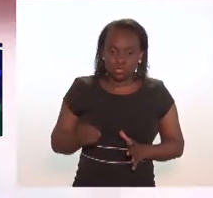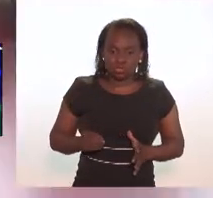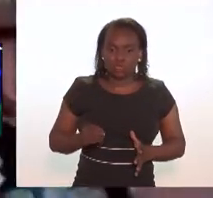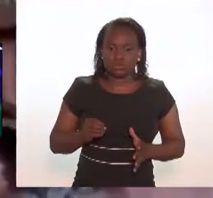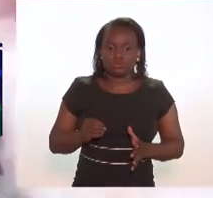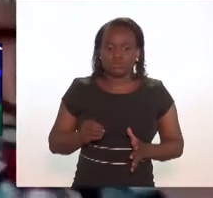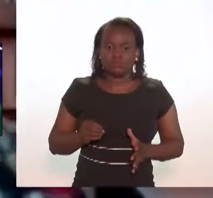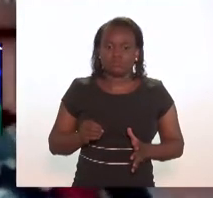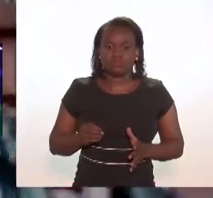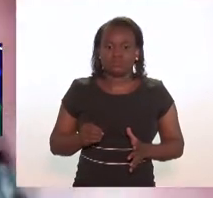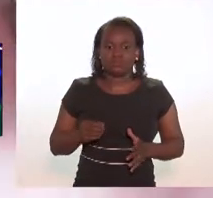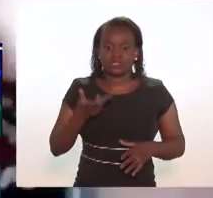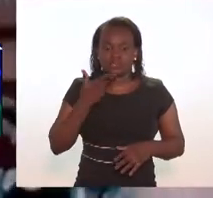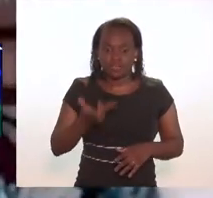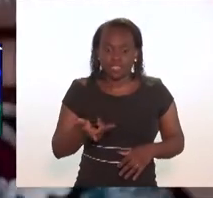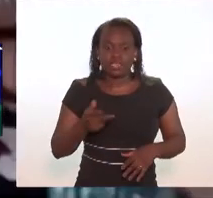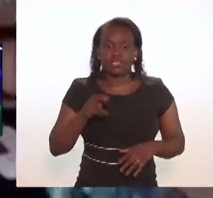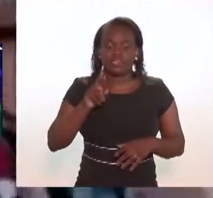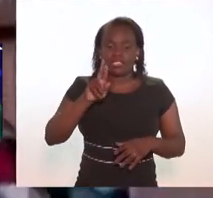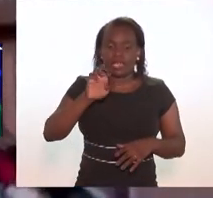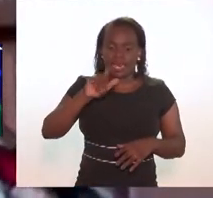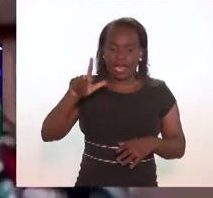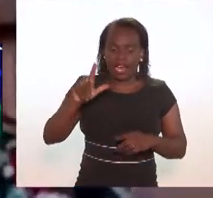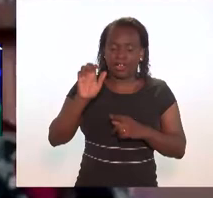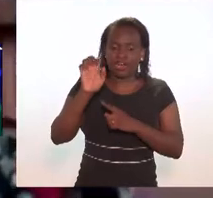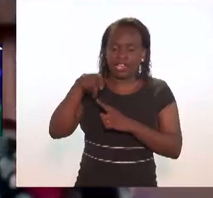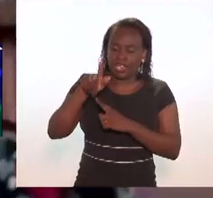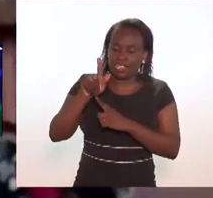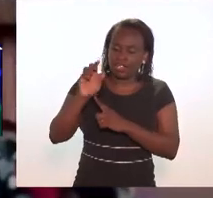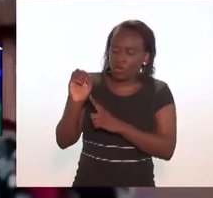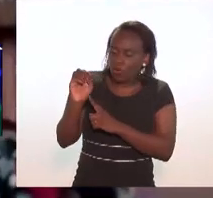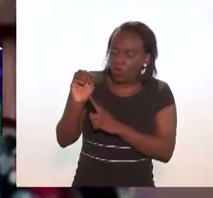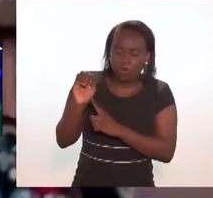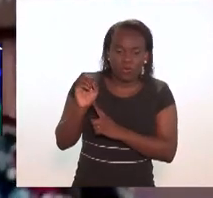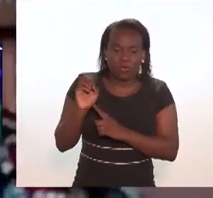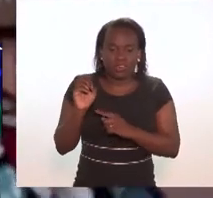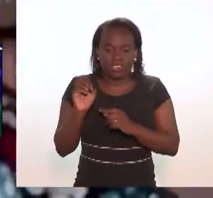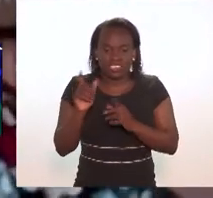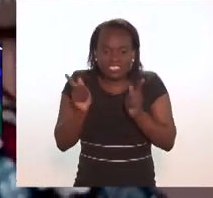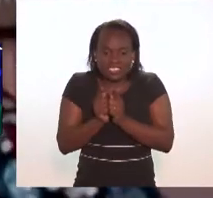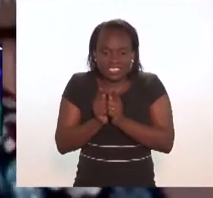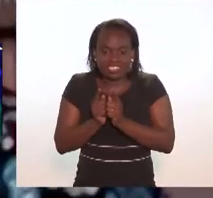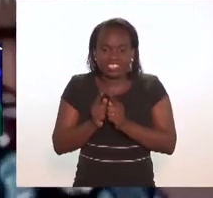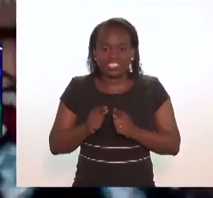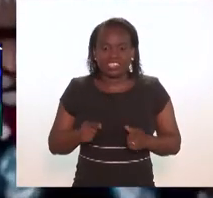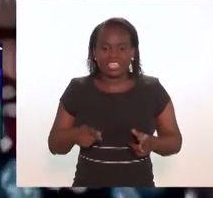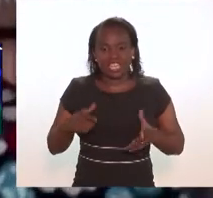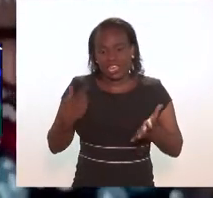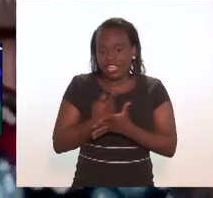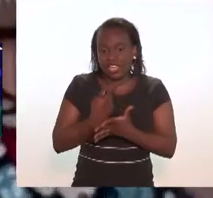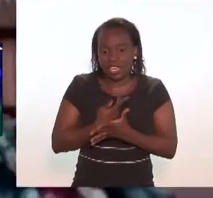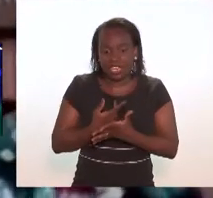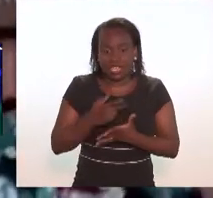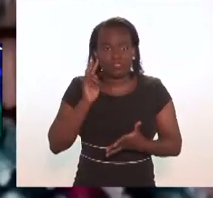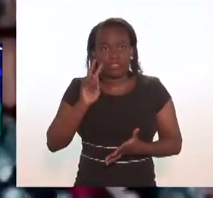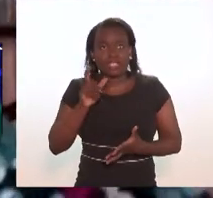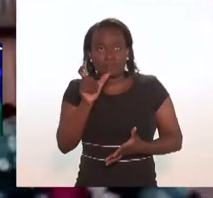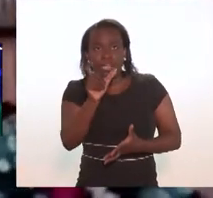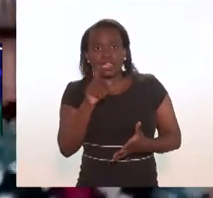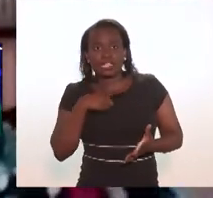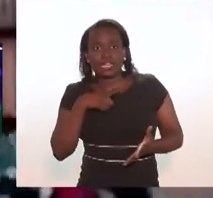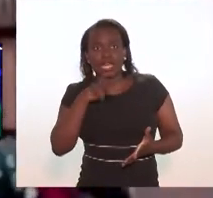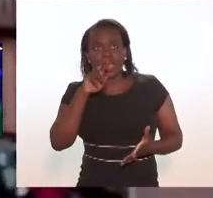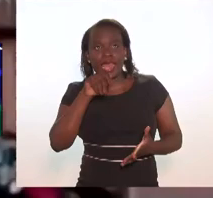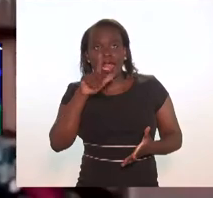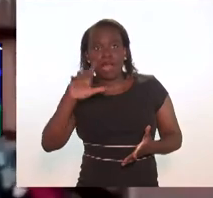engenho, a contração da palavra engenho. Tinha lá o engo, é o que eles liam. Então, vamos no real